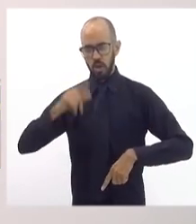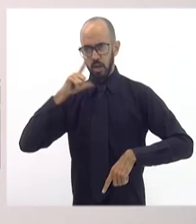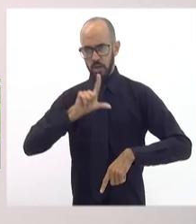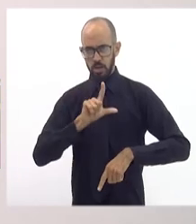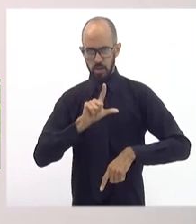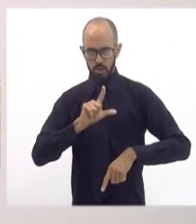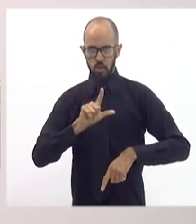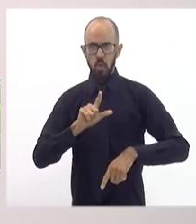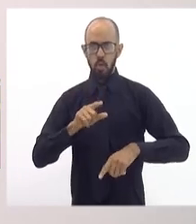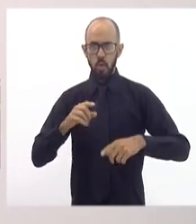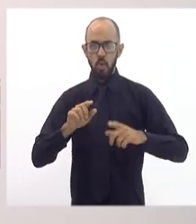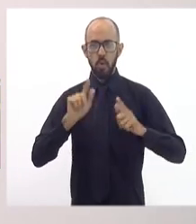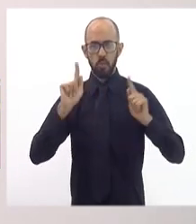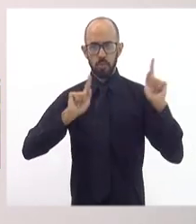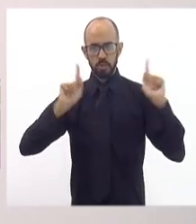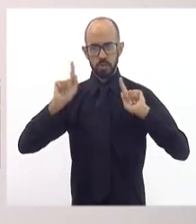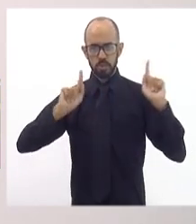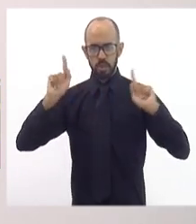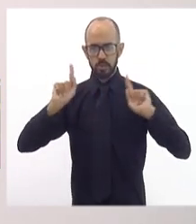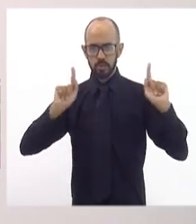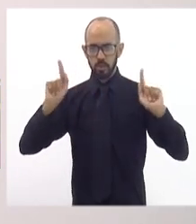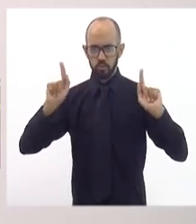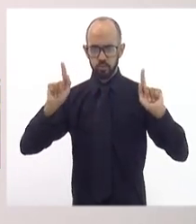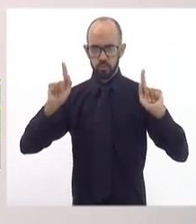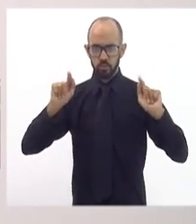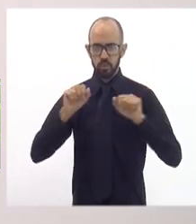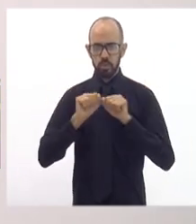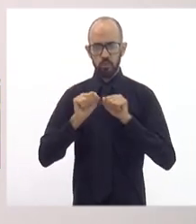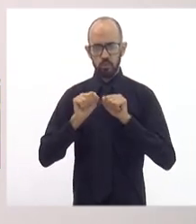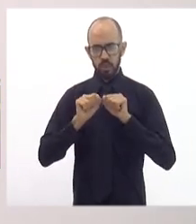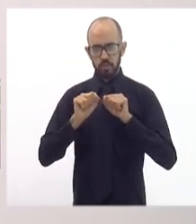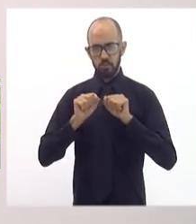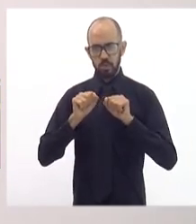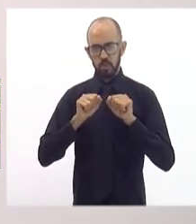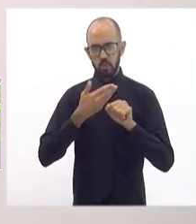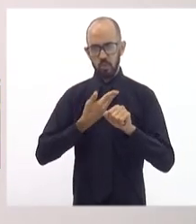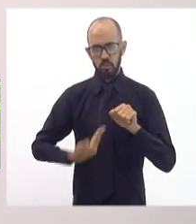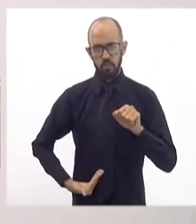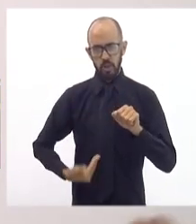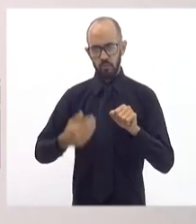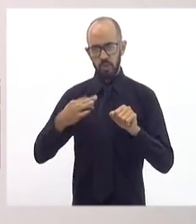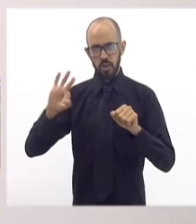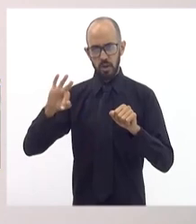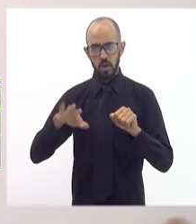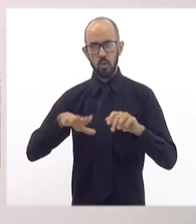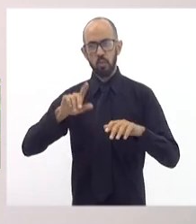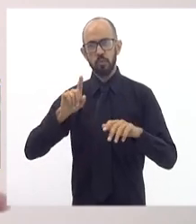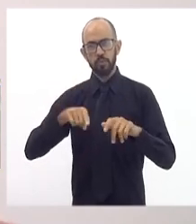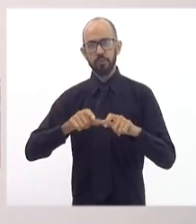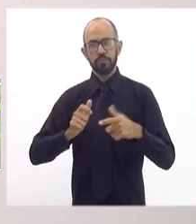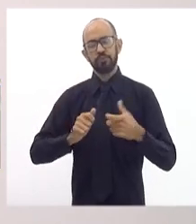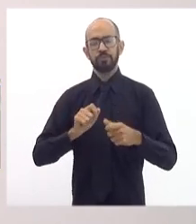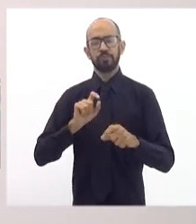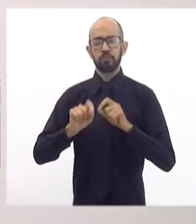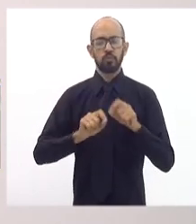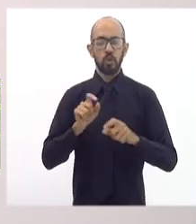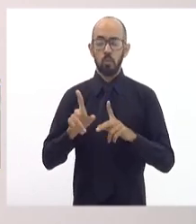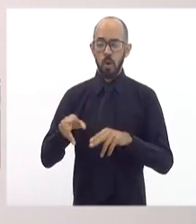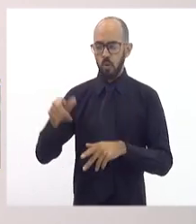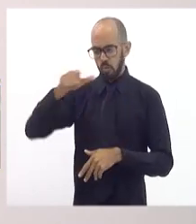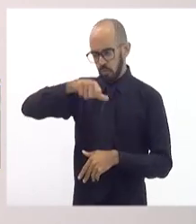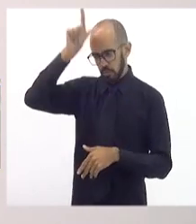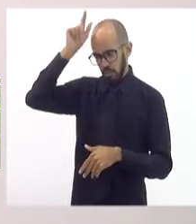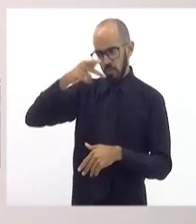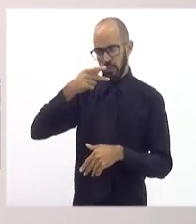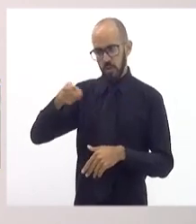oficial feito pela união acho que é é um projeto da União no qual Visa como nos Paulo falou